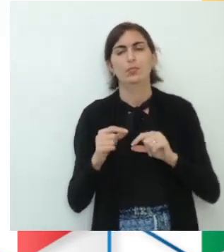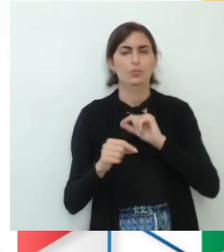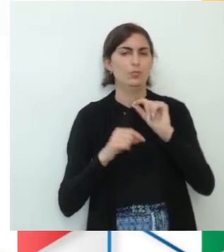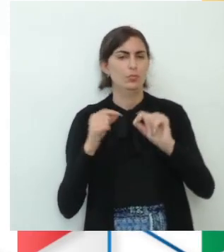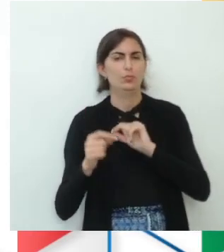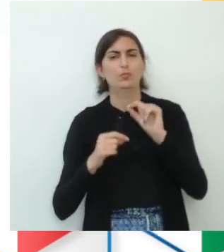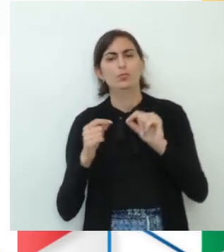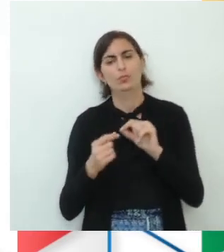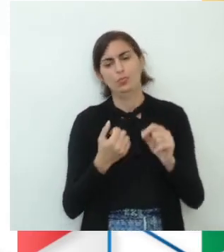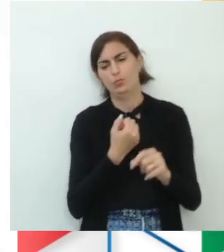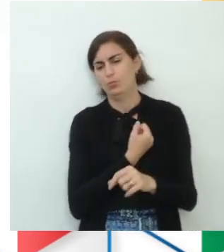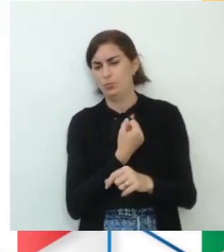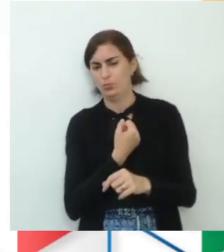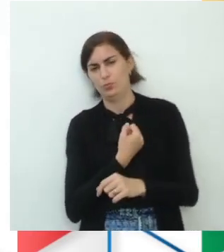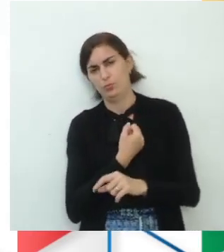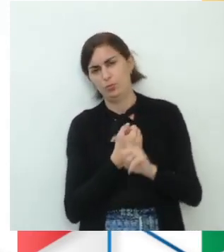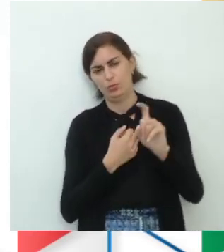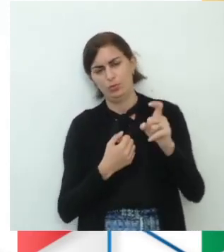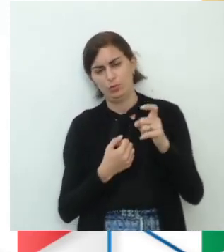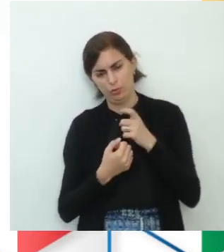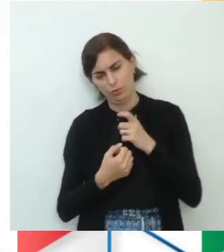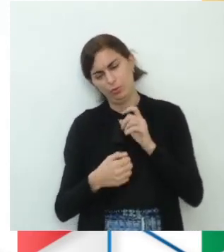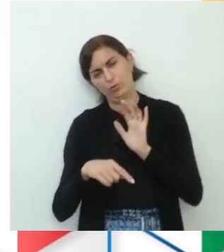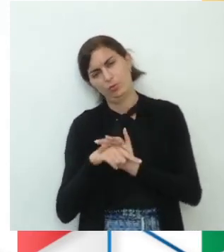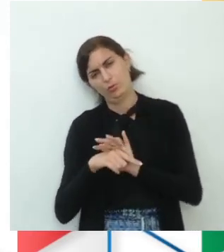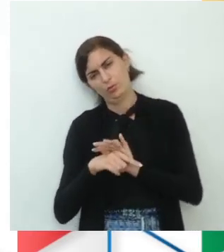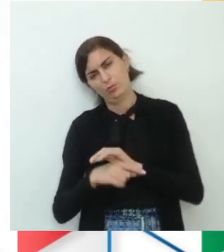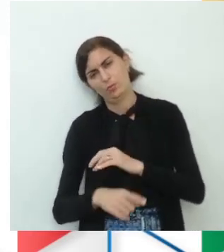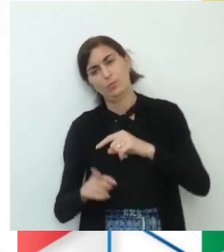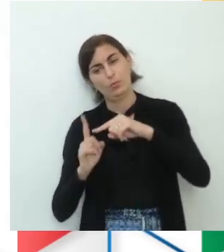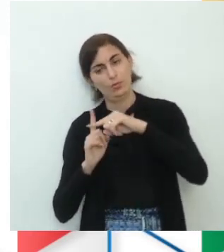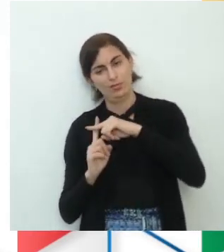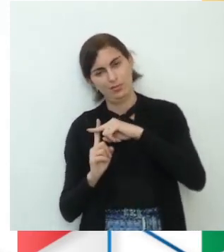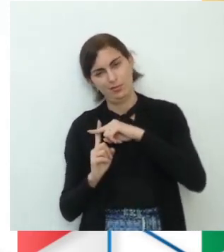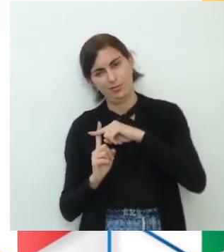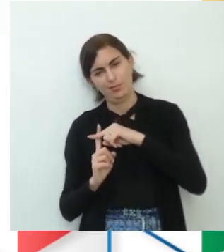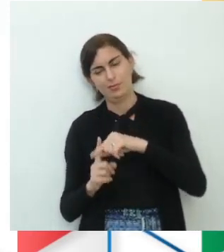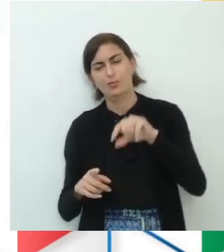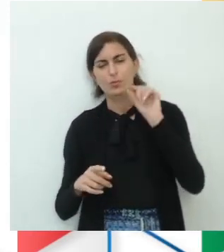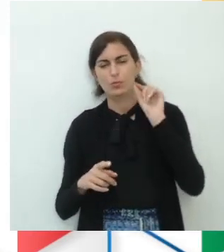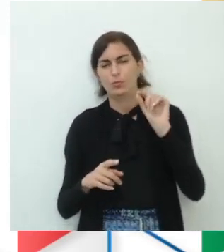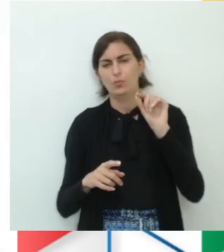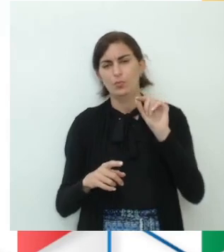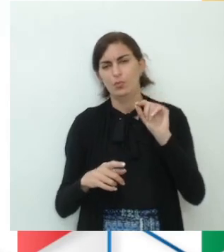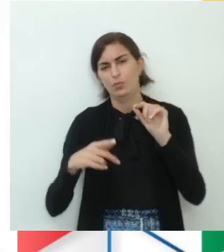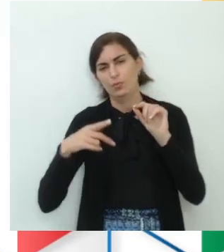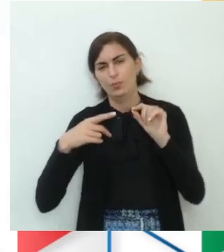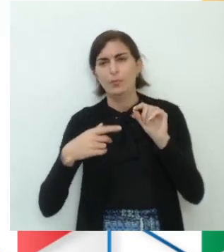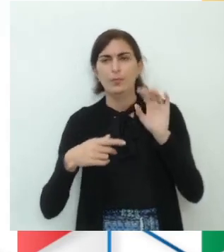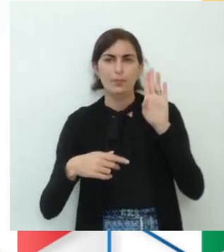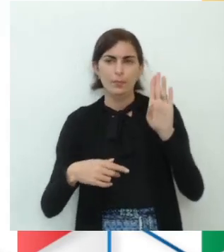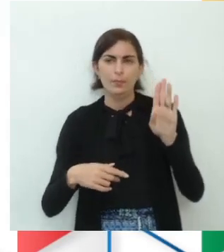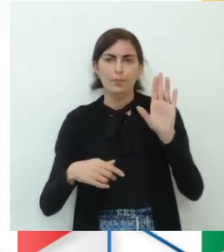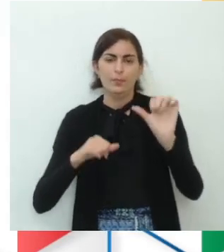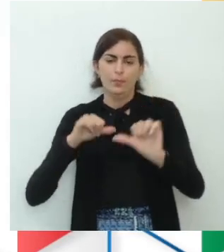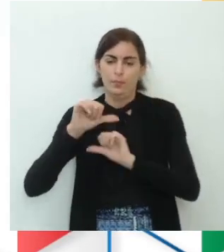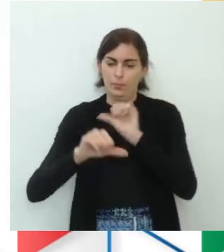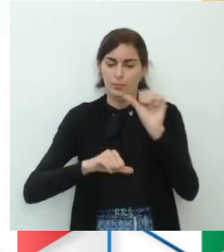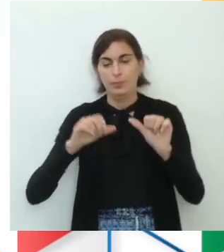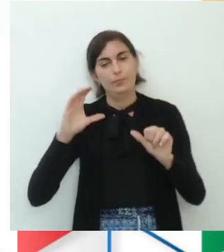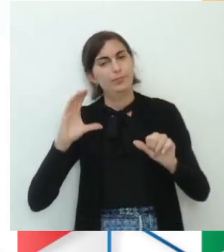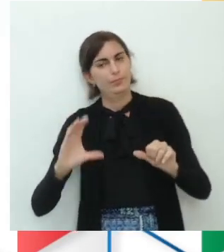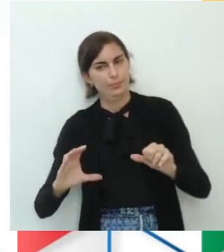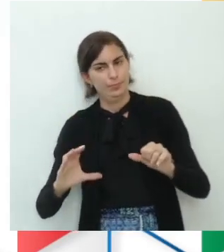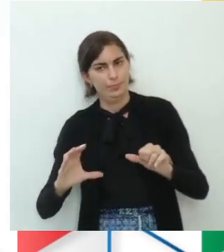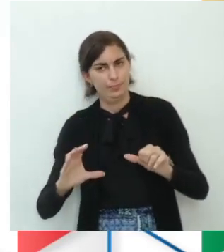era o número em x, negativo, ficou positivo. E o que era o polo B, inverteu com o polo